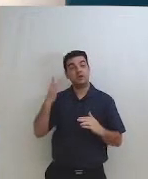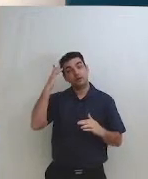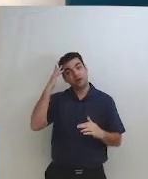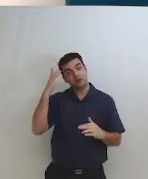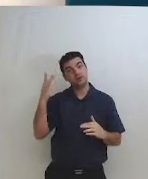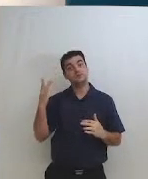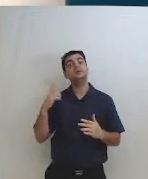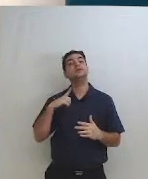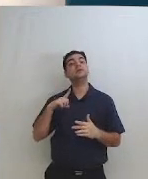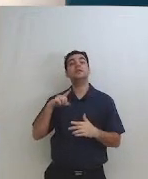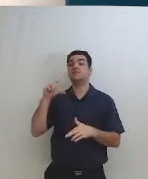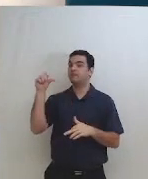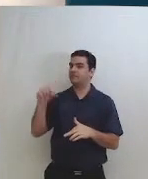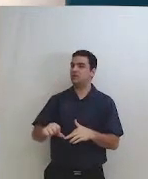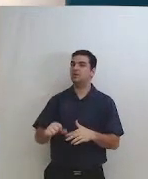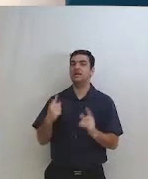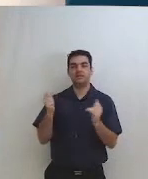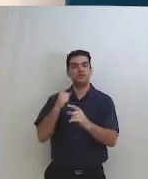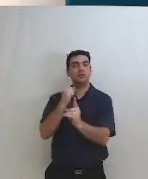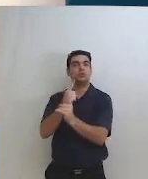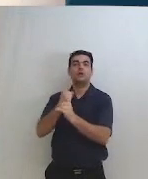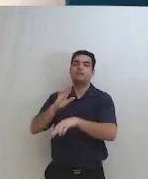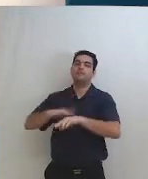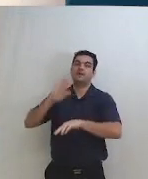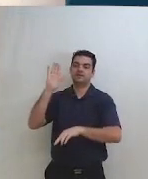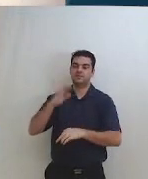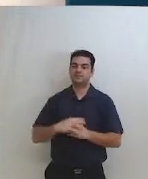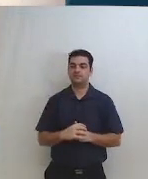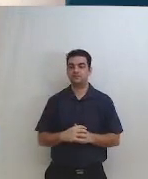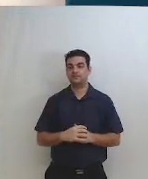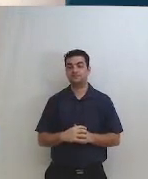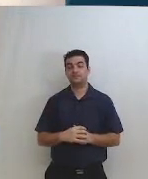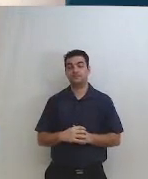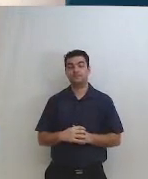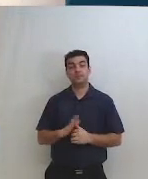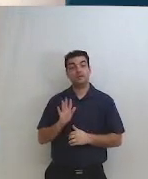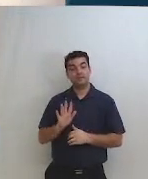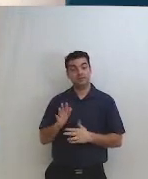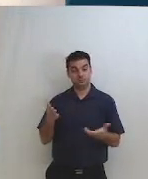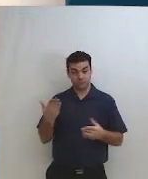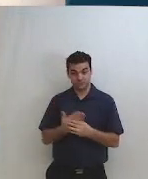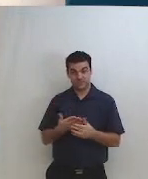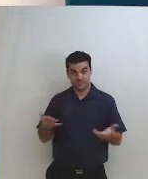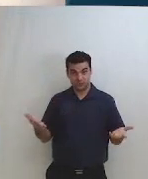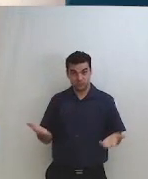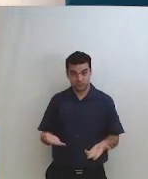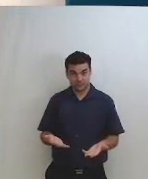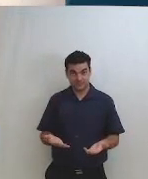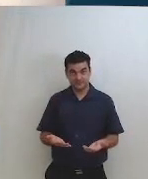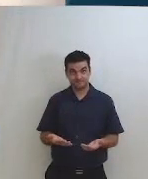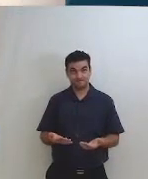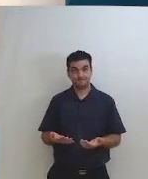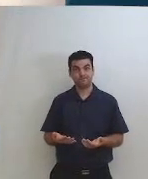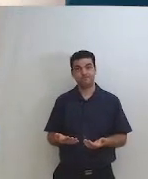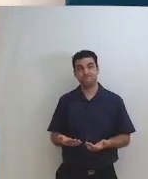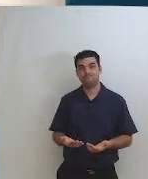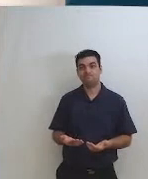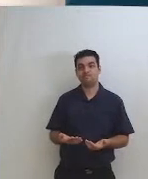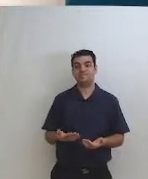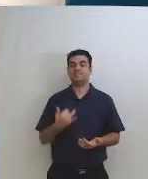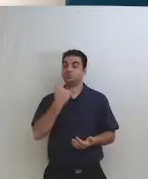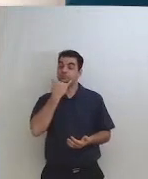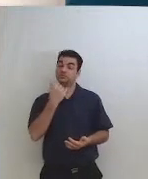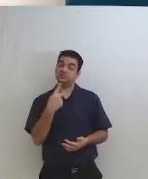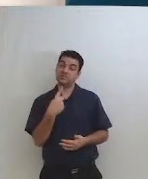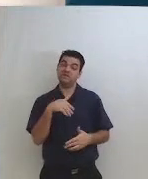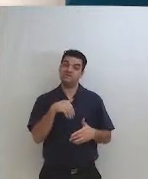precedentes da terceira sessão. Então, aqui, não me parece, data vênia, o voto do ministro Sebastião, que